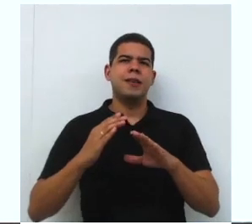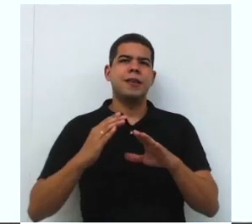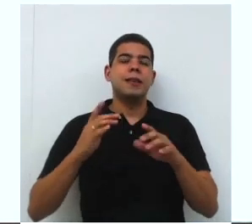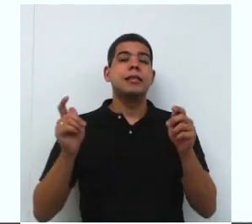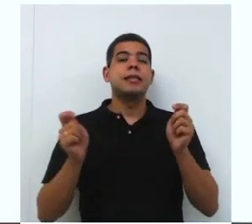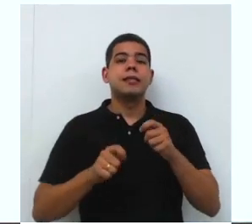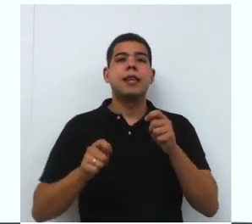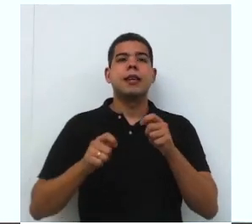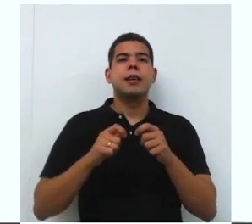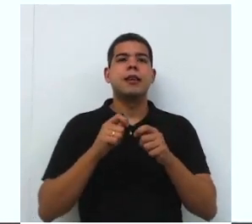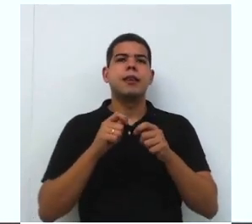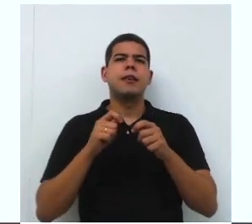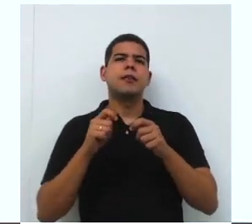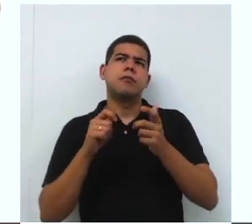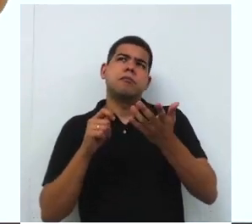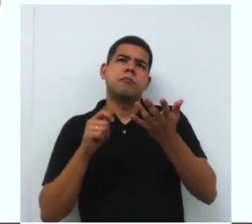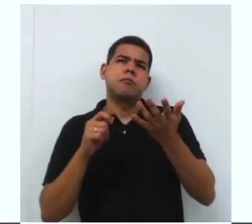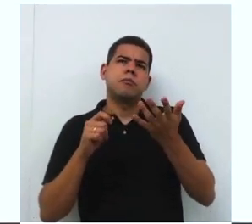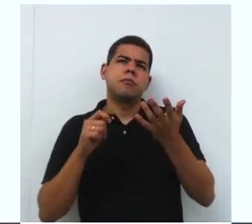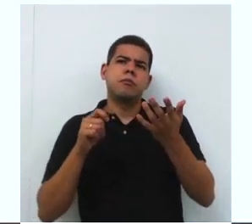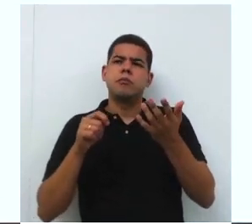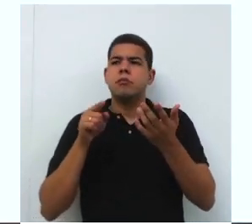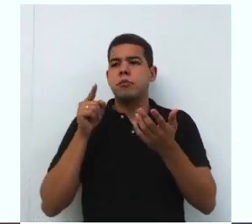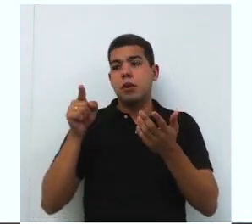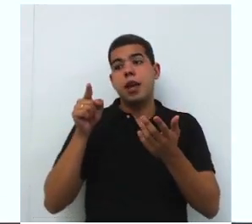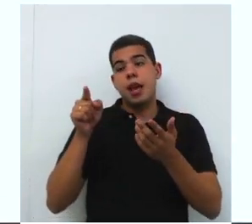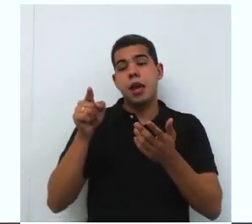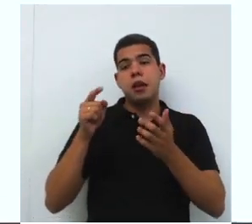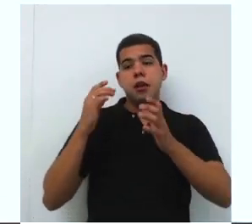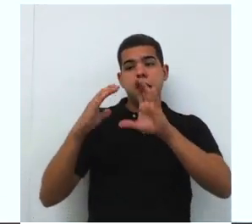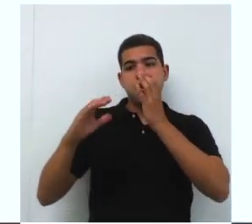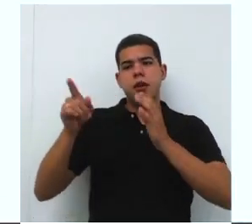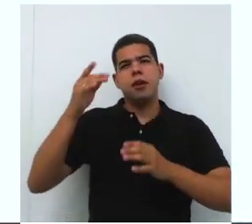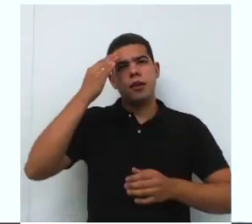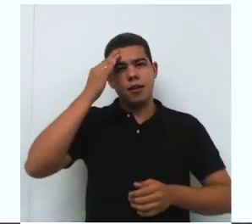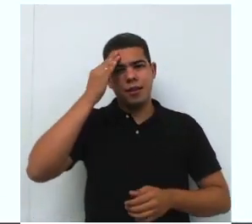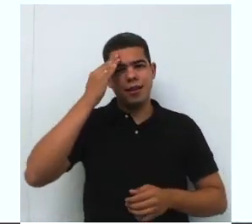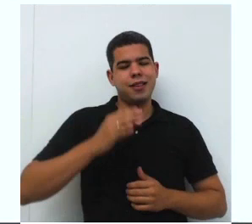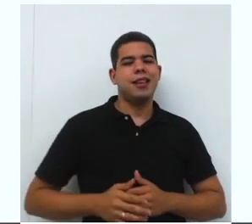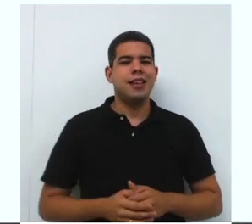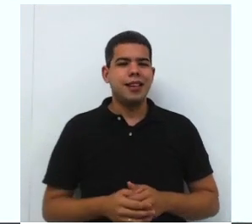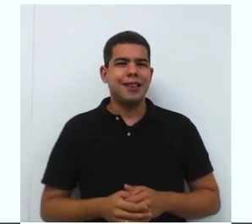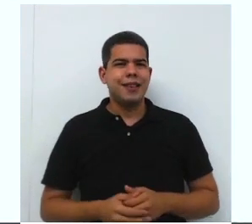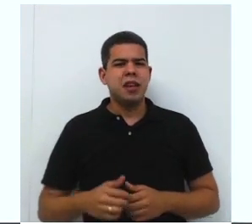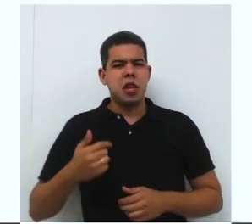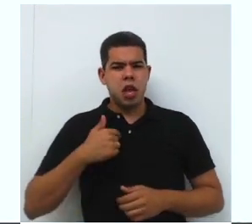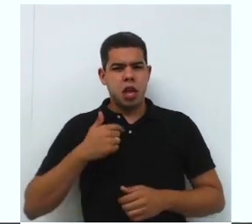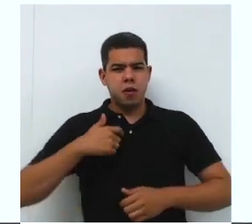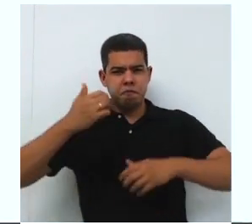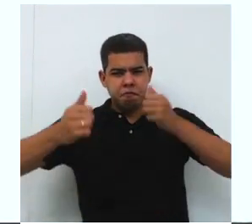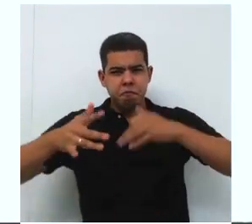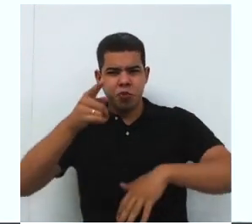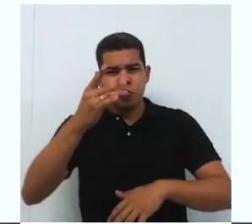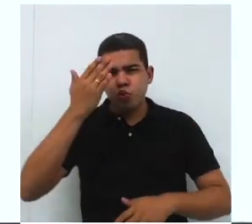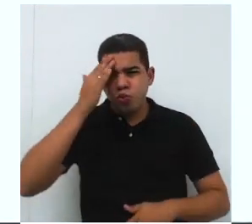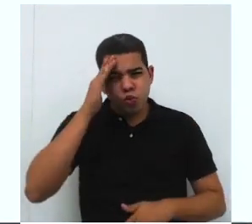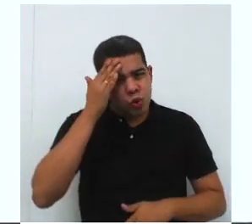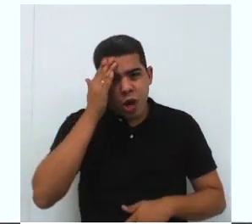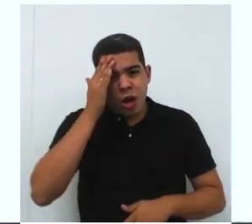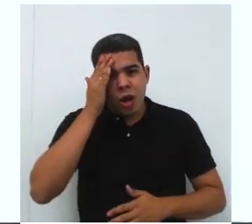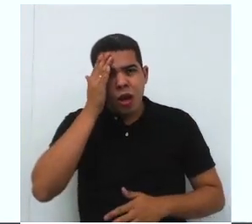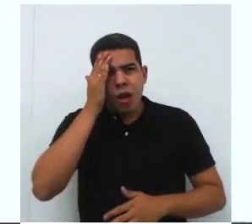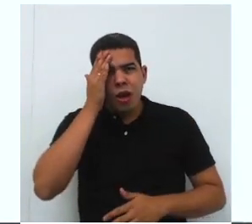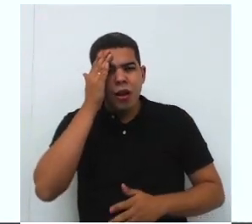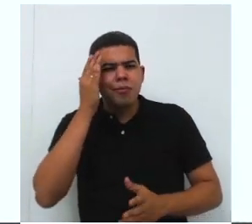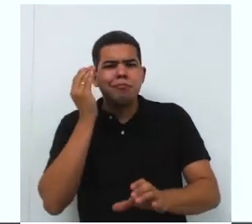necessidade de transmitir ao outro de uma maneira que ela entenda. Porque se eu converso com você e você não entende o que eu estou dizendo,